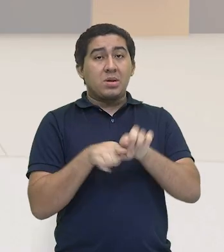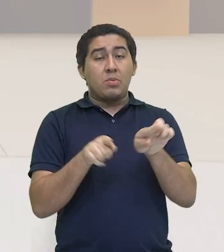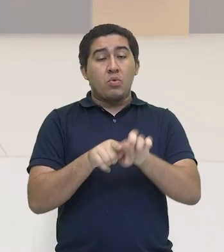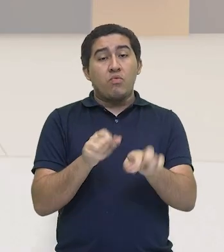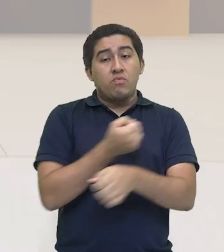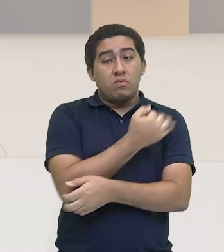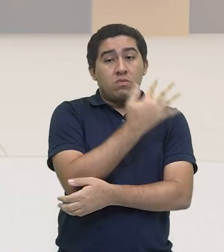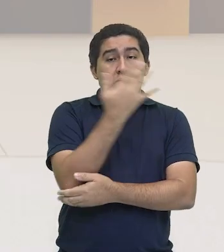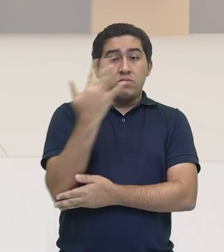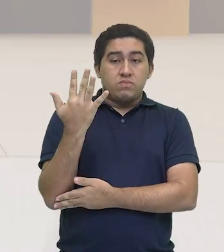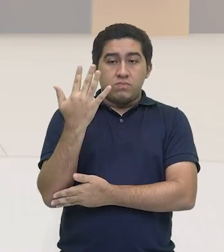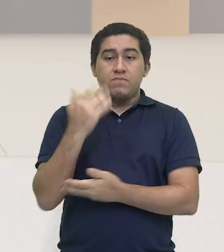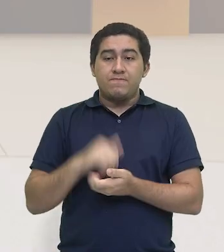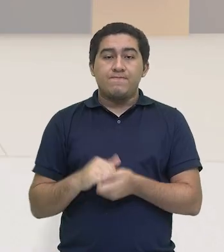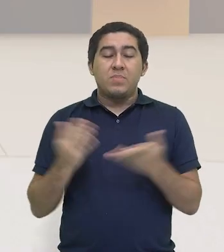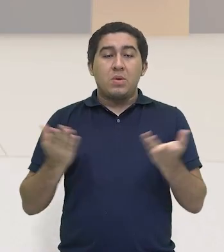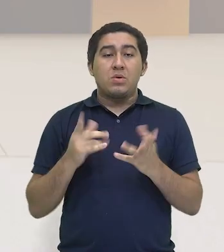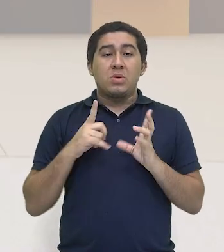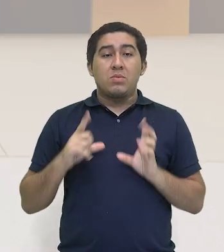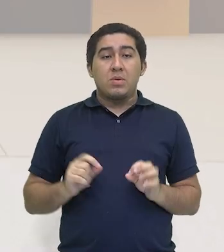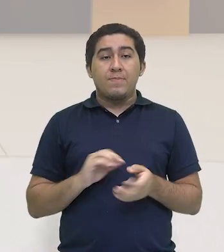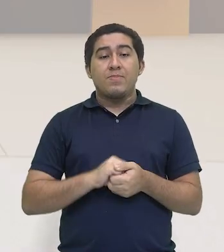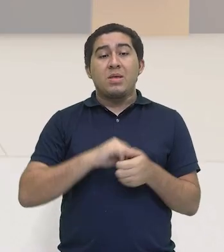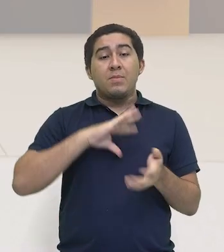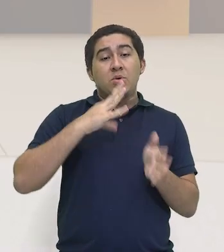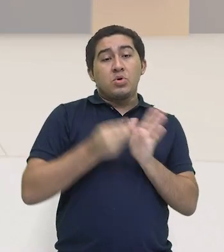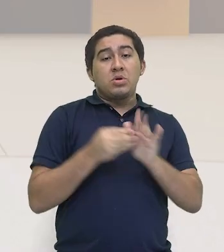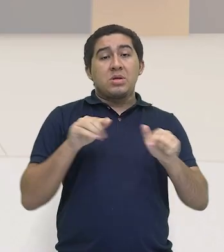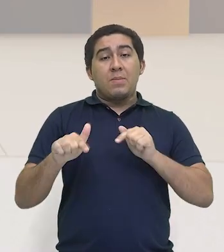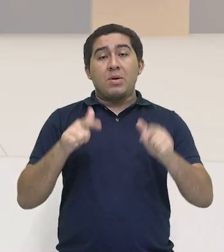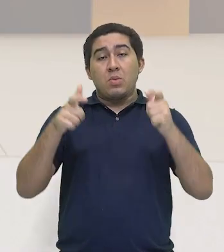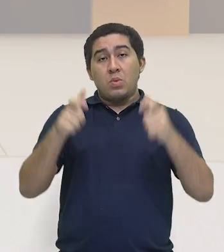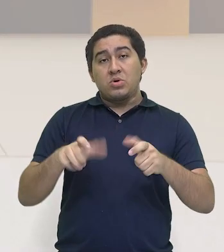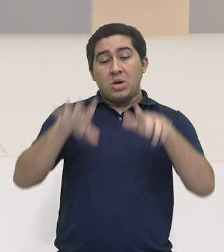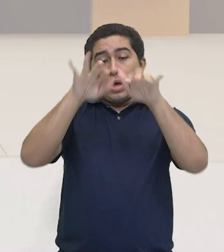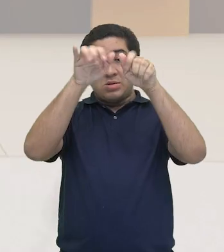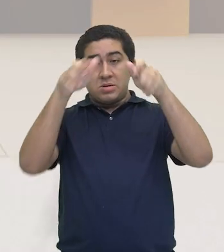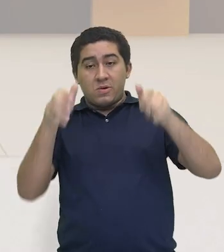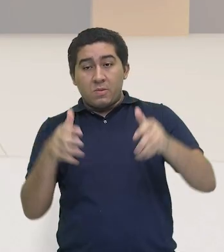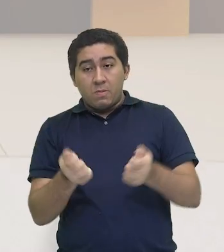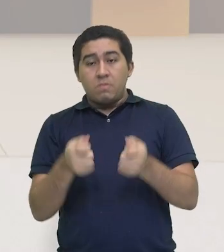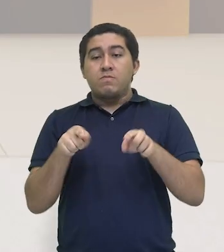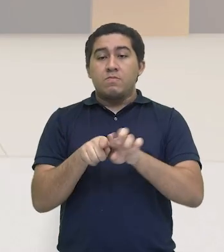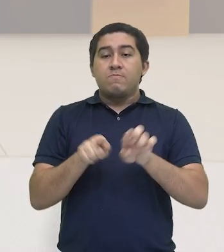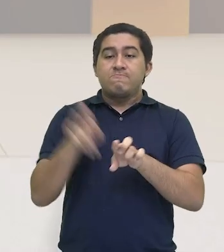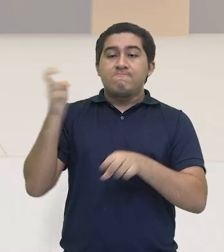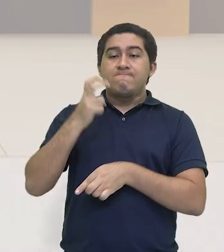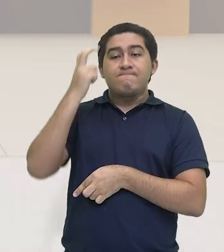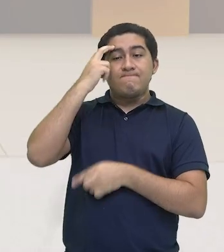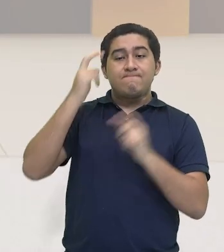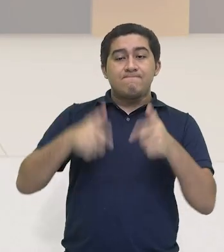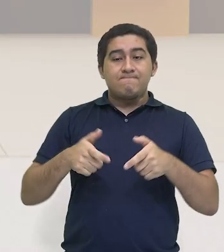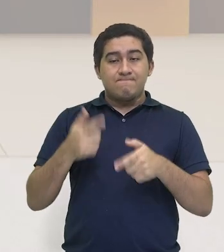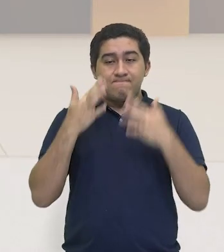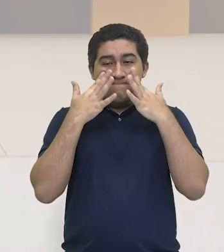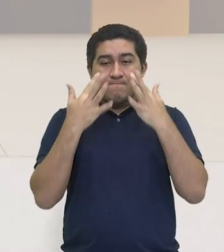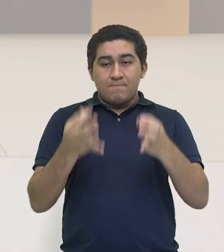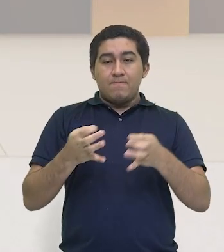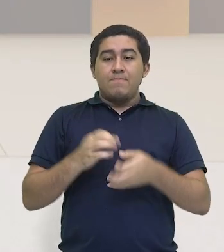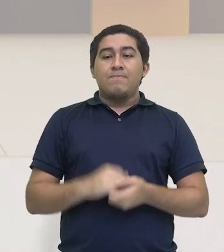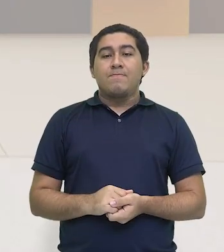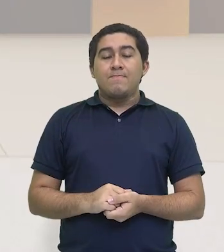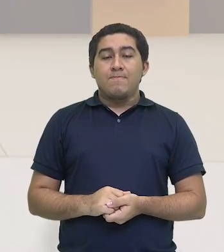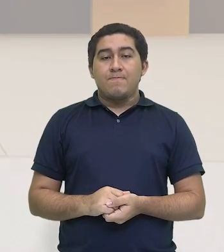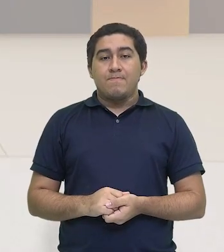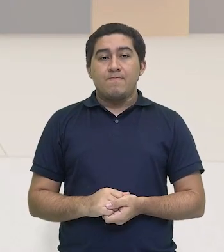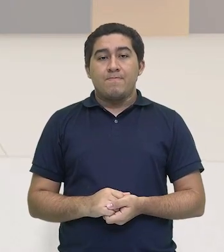mas agora nós temos a Amazônia e trabalho na questão do artesanato e da cultura local. E eu quero que vocês acompanhem conosco. Vamos ver